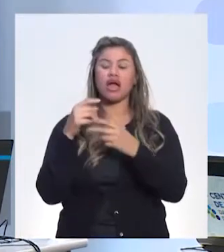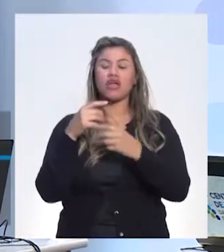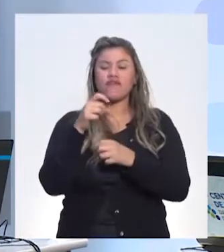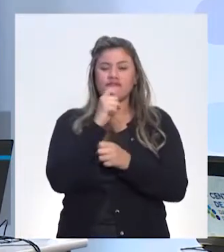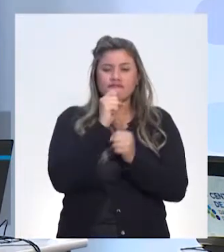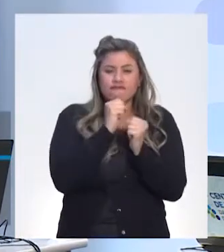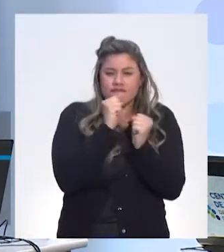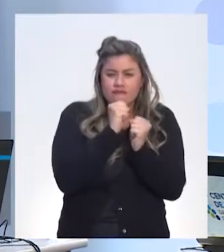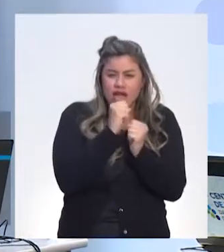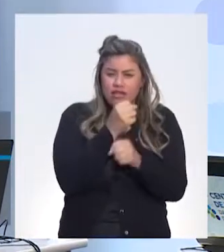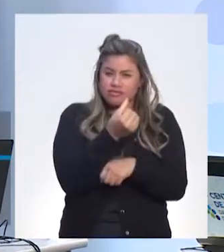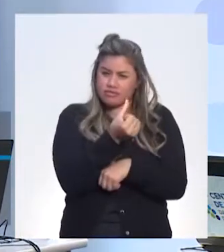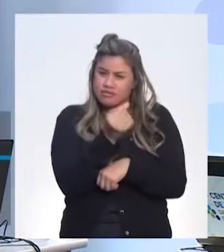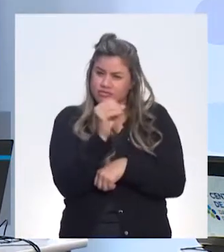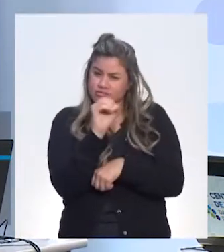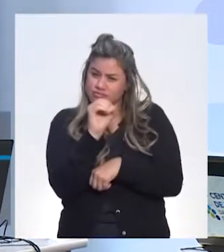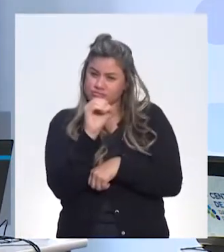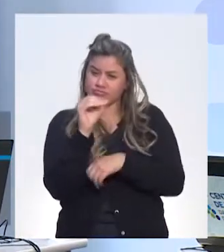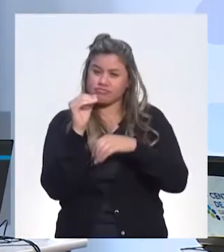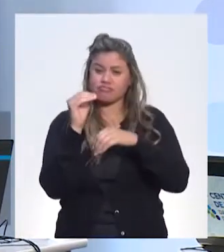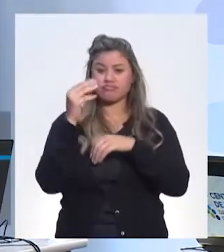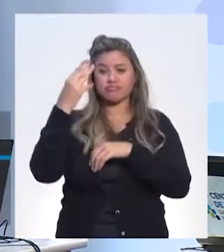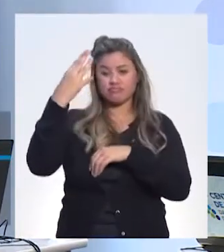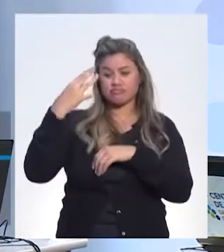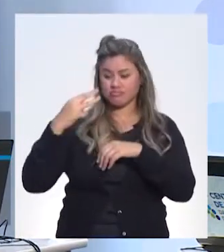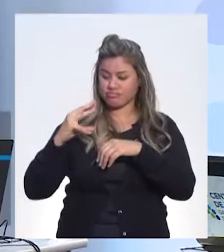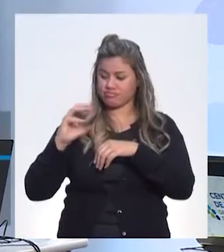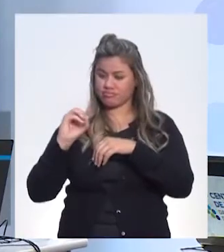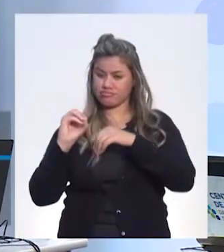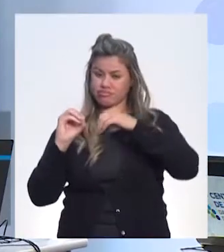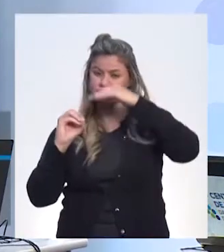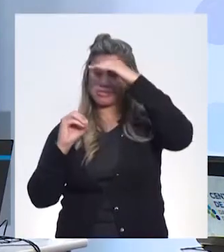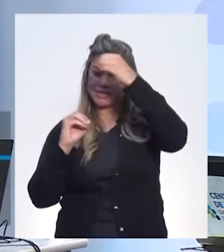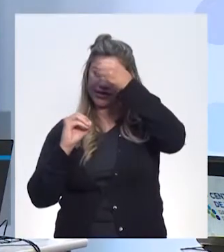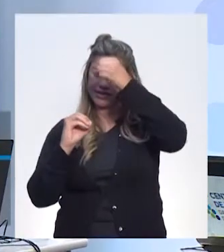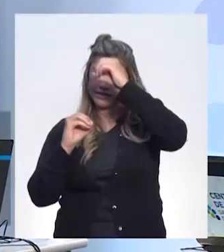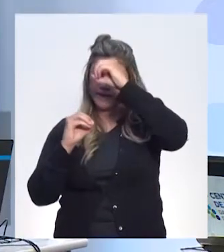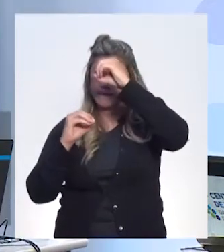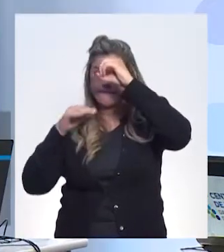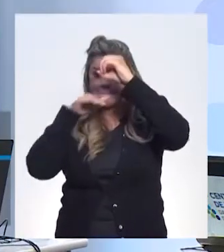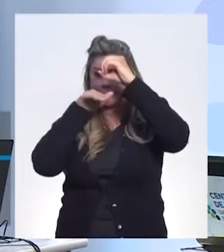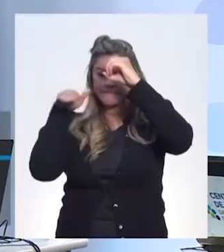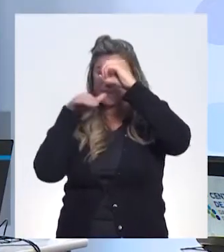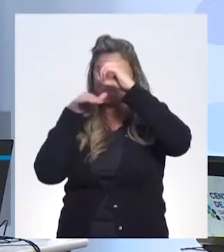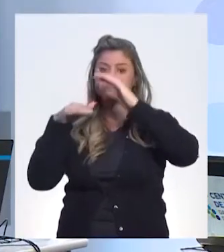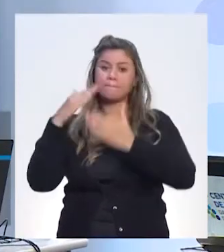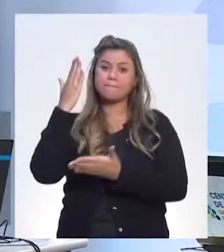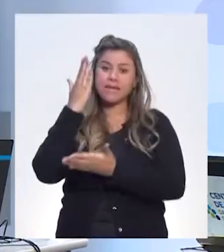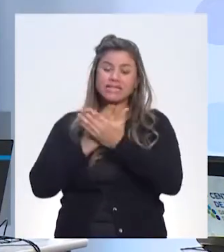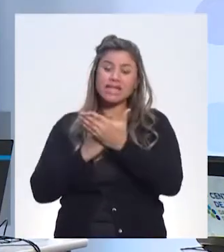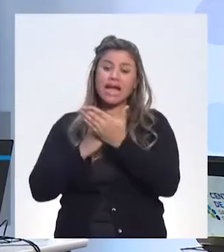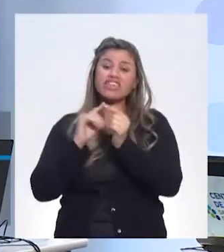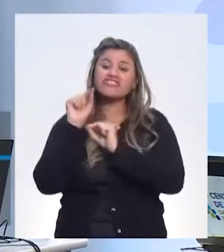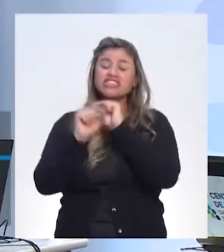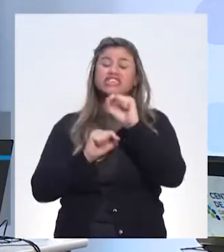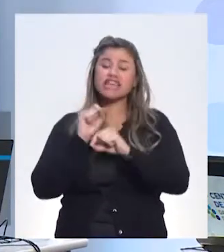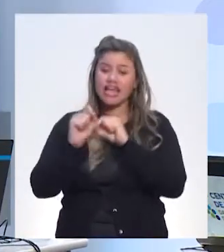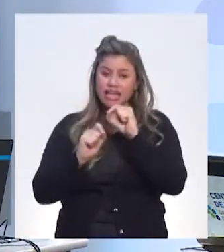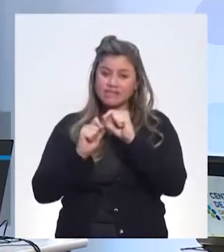60, 30 para 60, quem vai estar no meio é quem vai